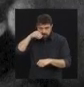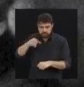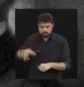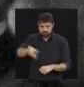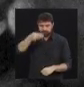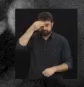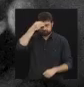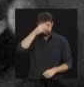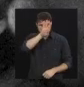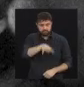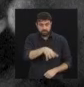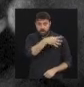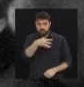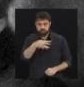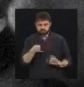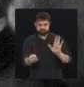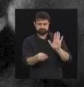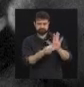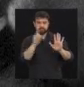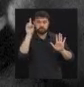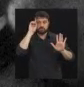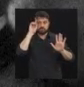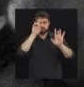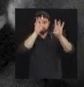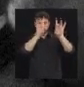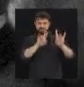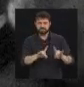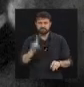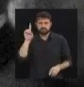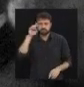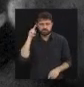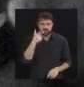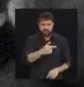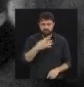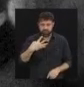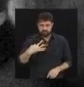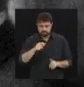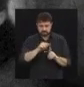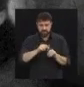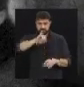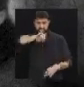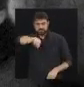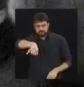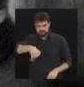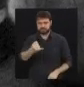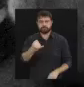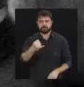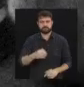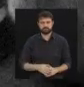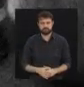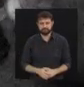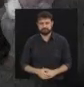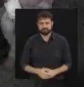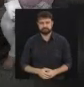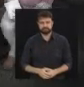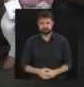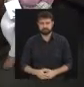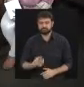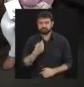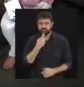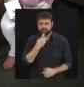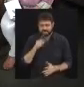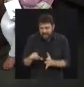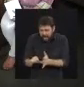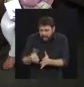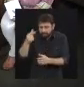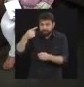Moebius aqui no calendário oficial do município, que se lembra no dia 24 de janeiro, não é isso? Correto. E